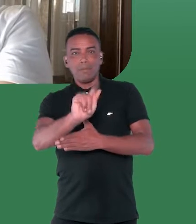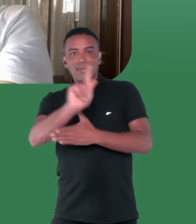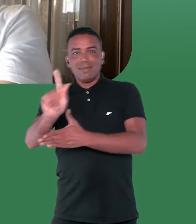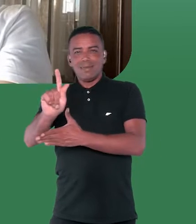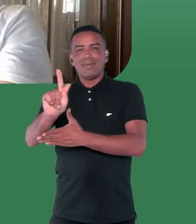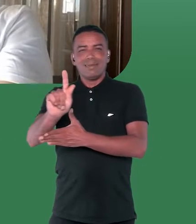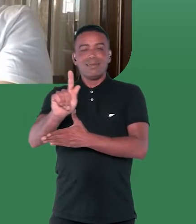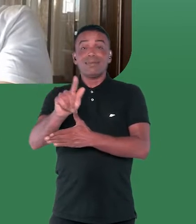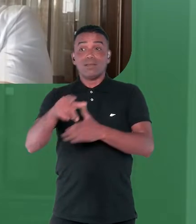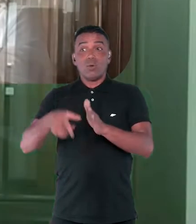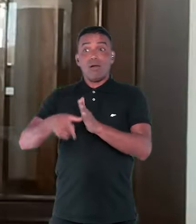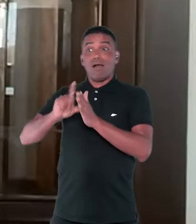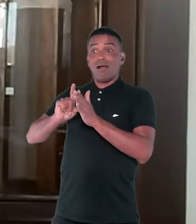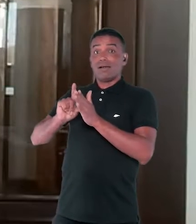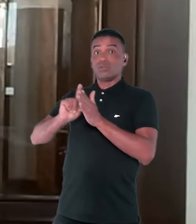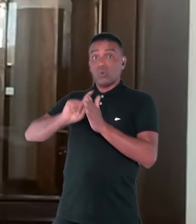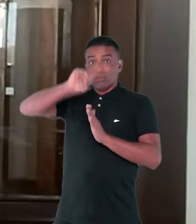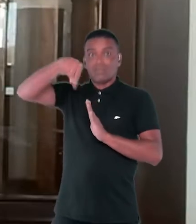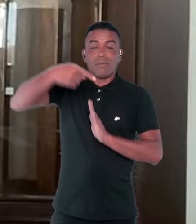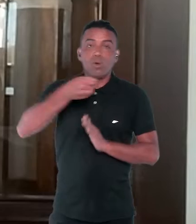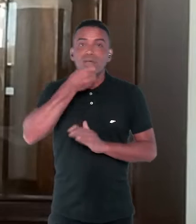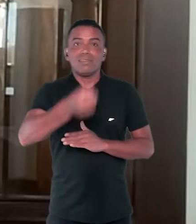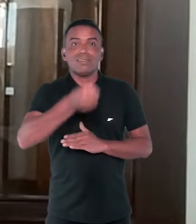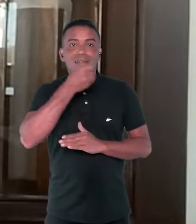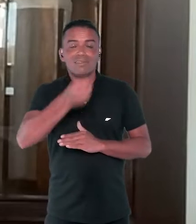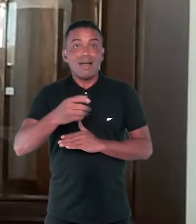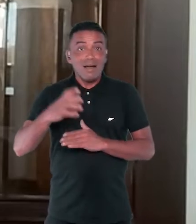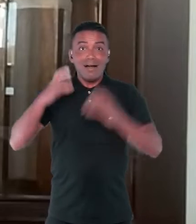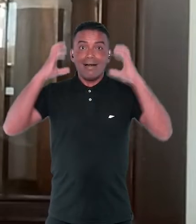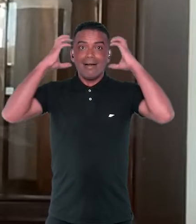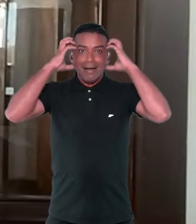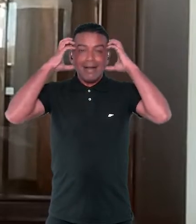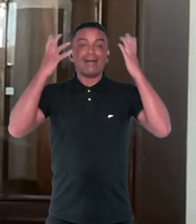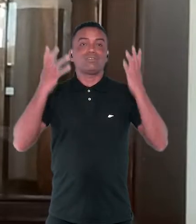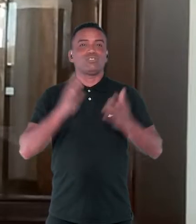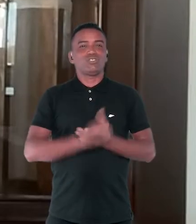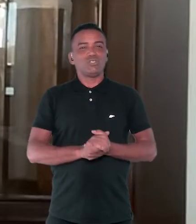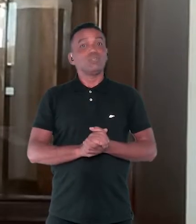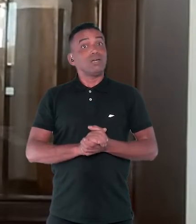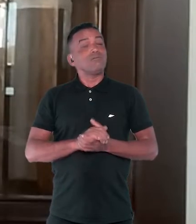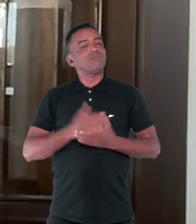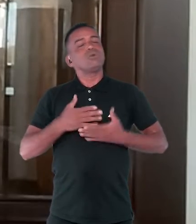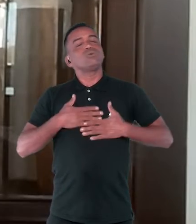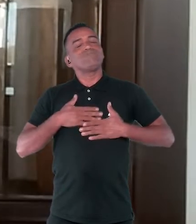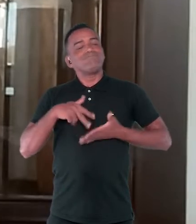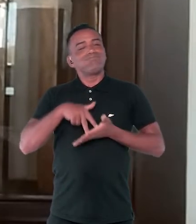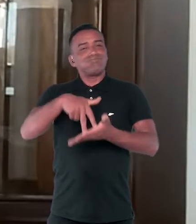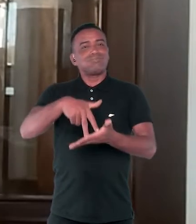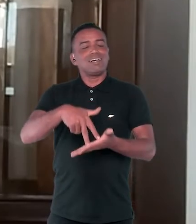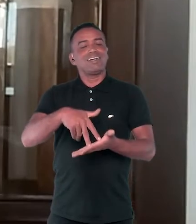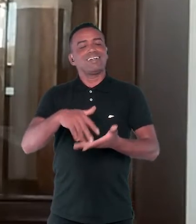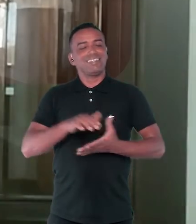para, antes ou depois do bate-papo dos escritores, entrevistados para a rádio, enfim, uma alegria muito grande. Estou às ordens.